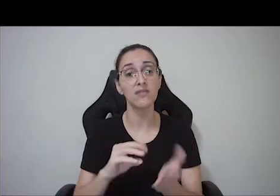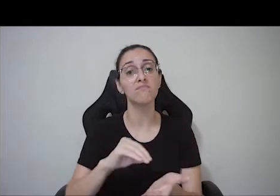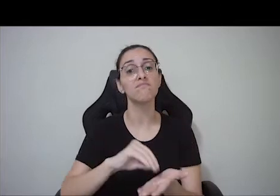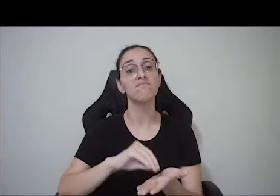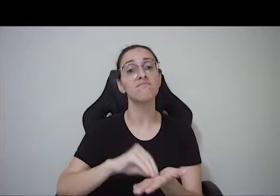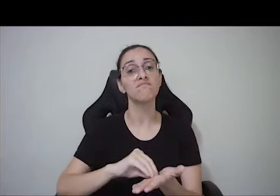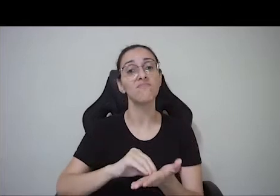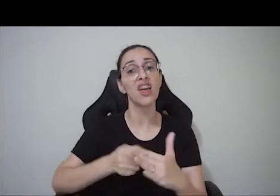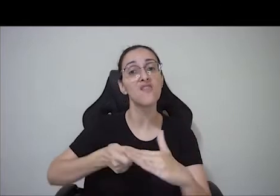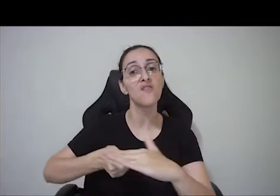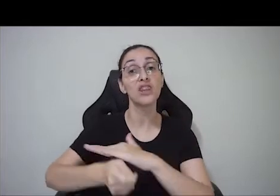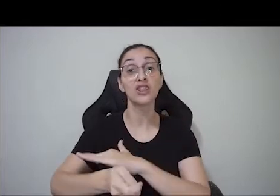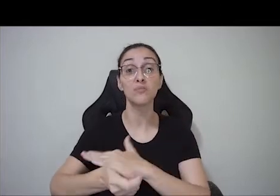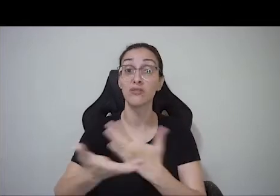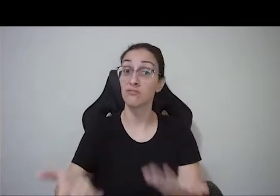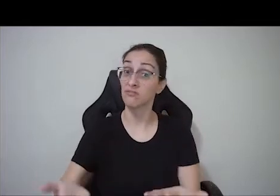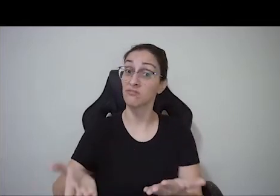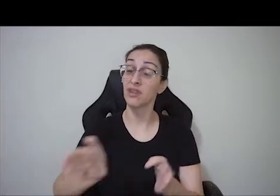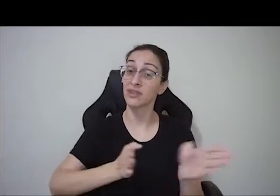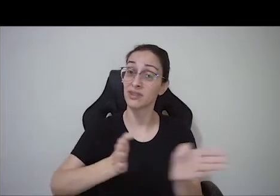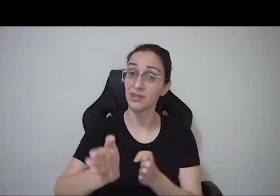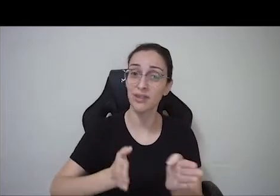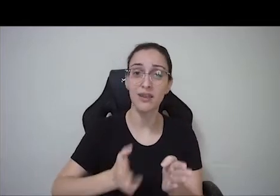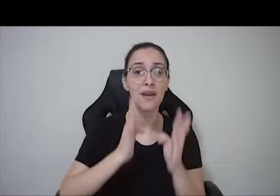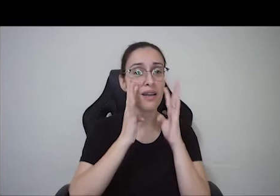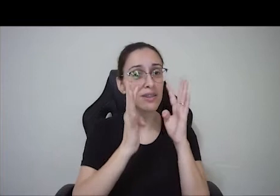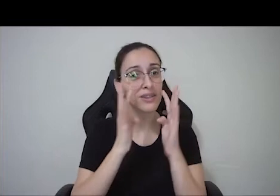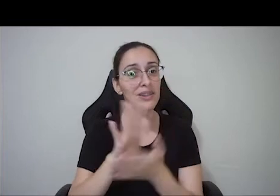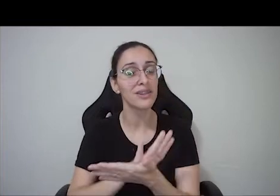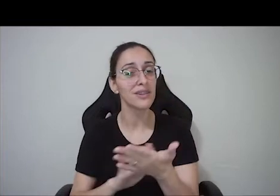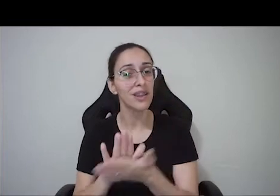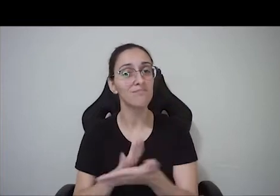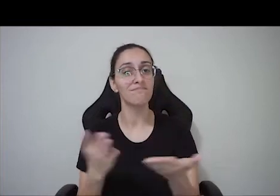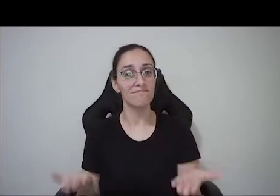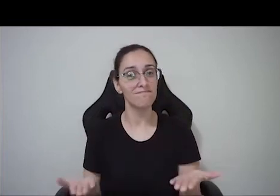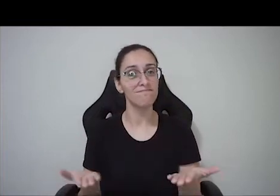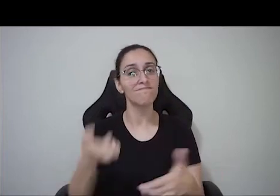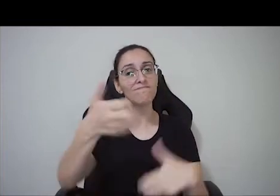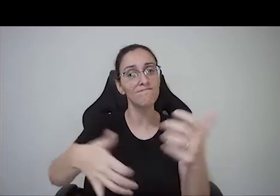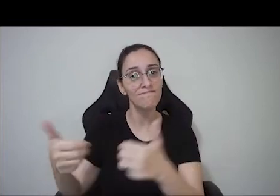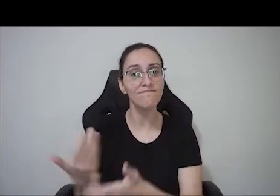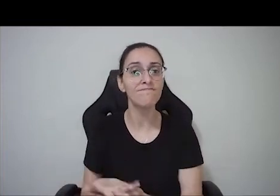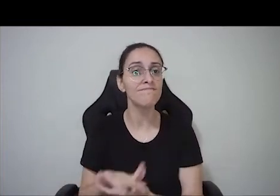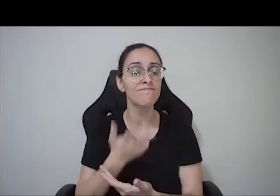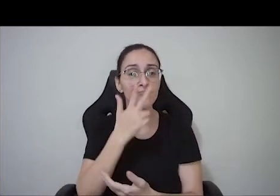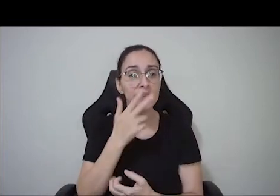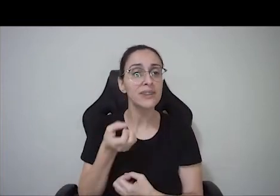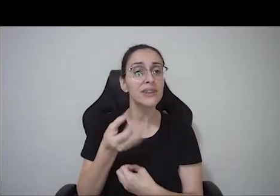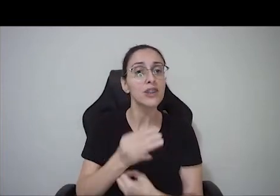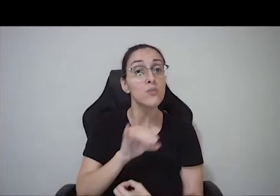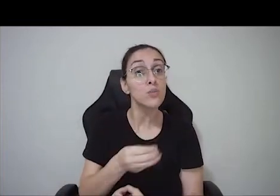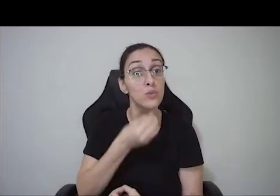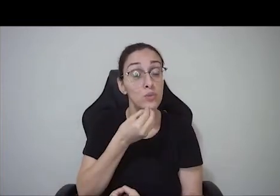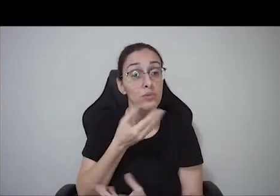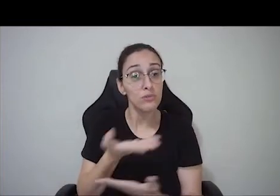de investir em acessibilidade, tu está deixando de ouvir, tu está deixando de falar, tu está deixando de dar oportunidade,